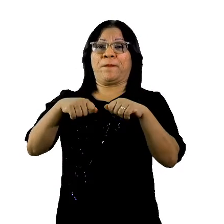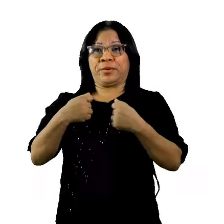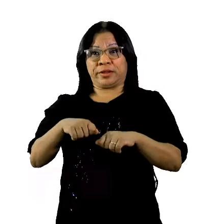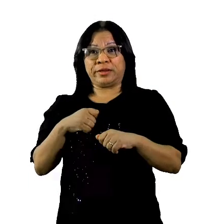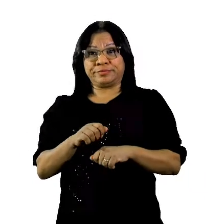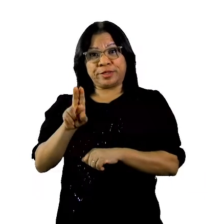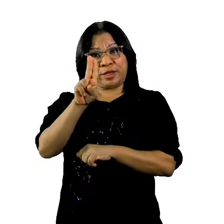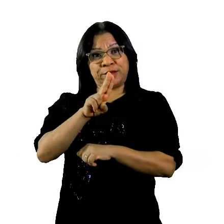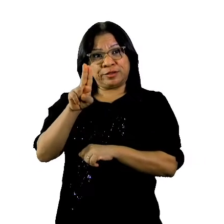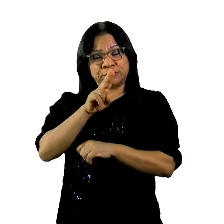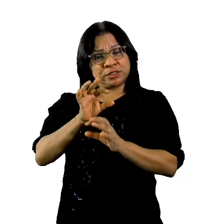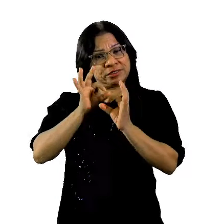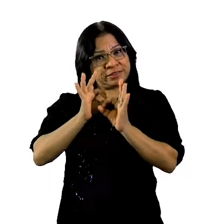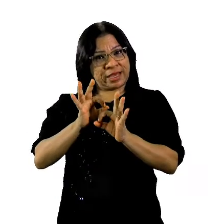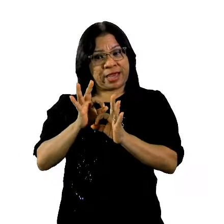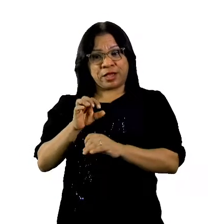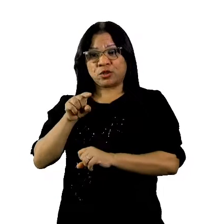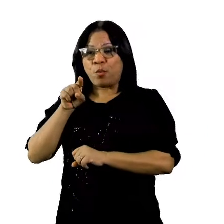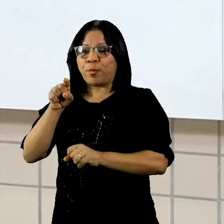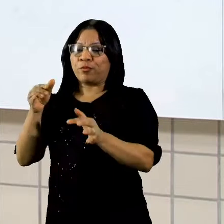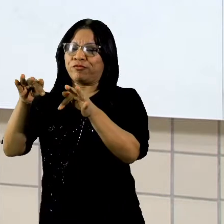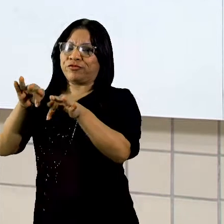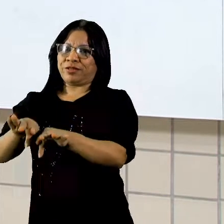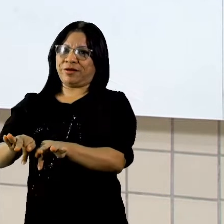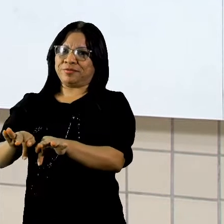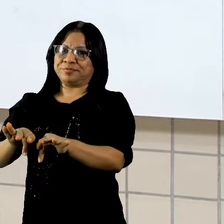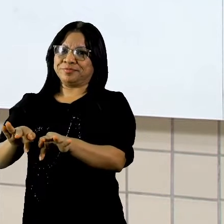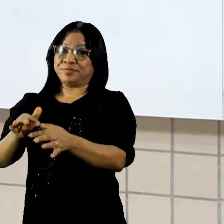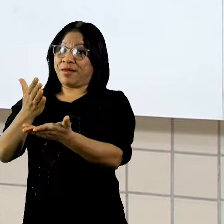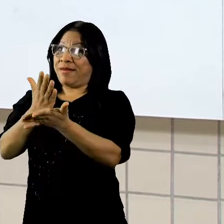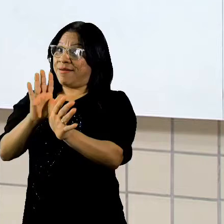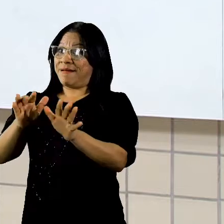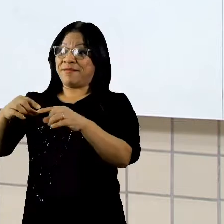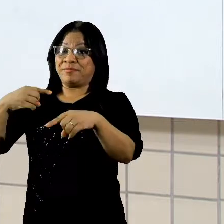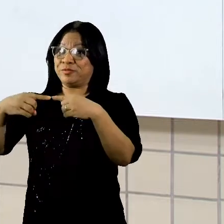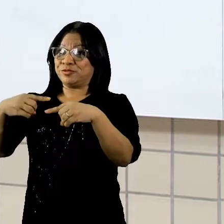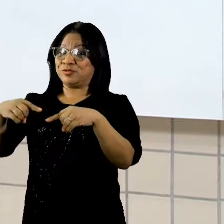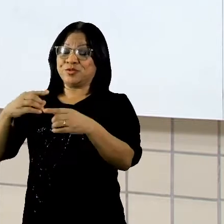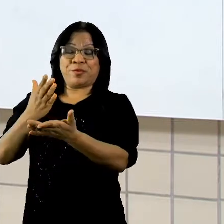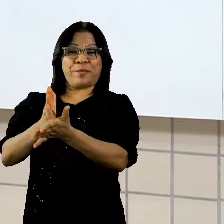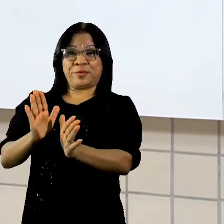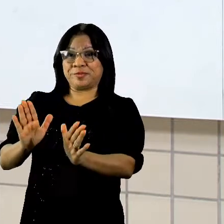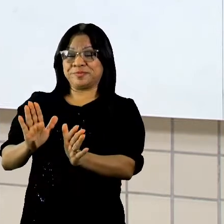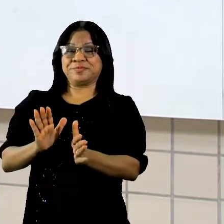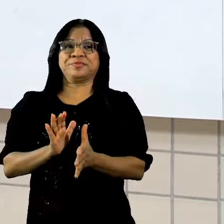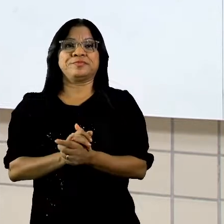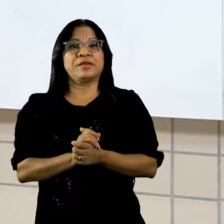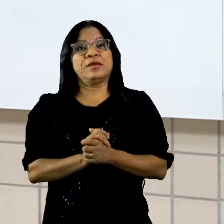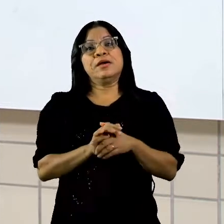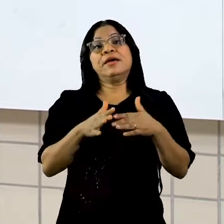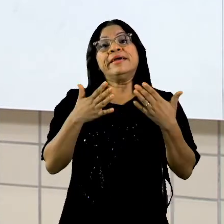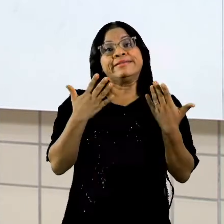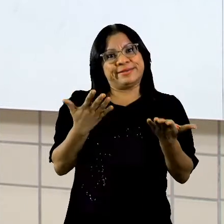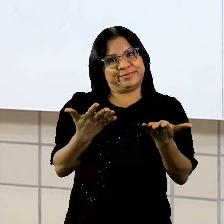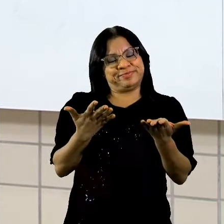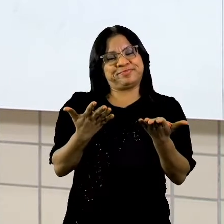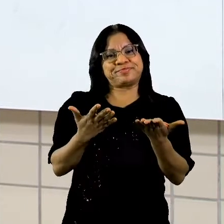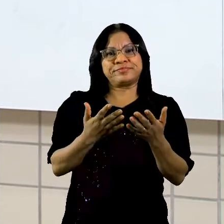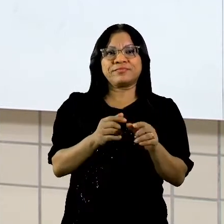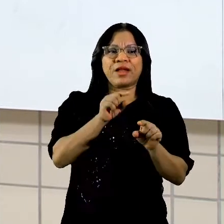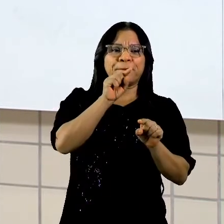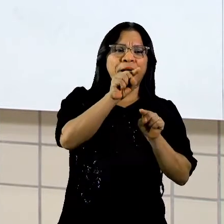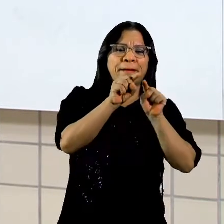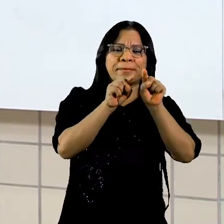e pôs fim à discussão. Vocês perceberam que a fala das personagens, cada uma